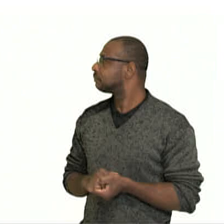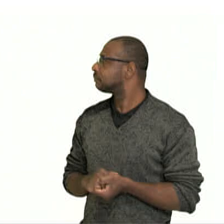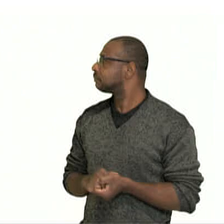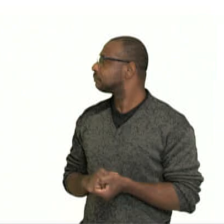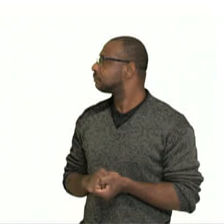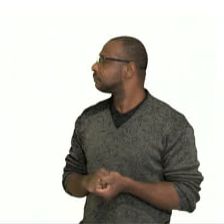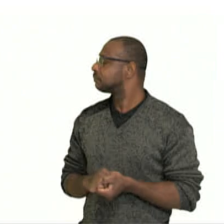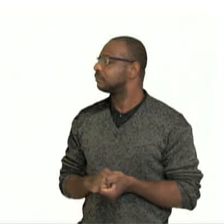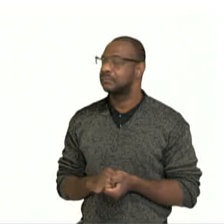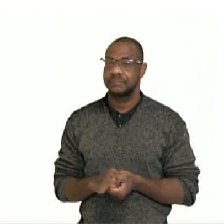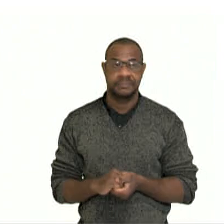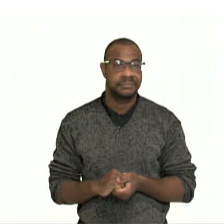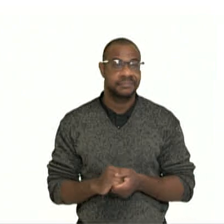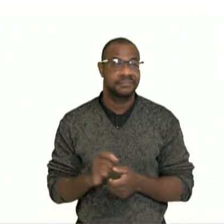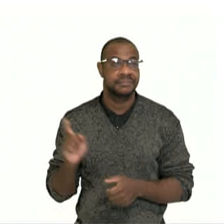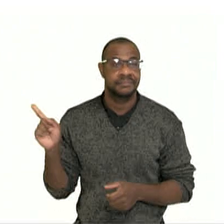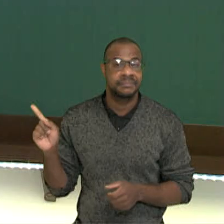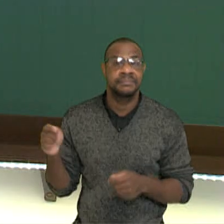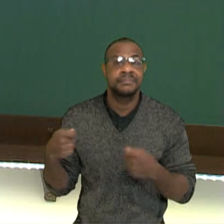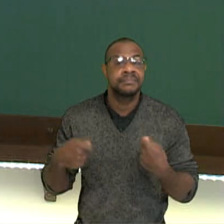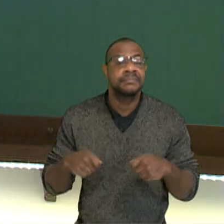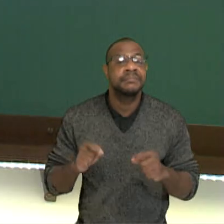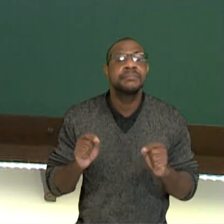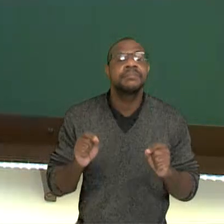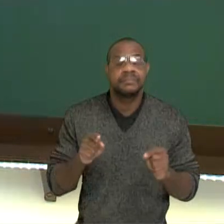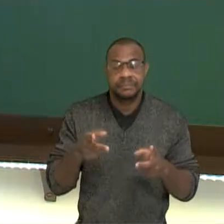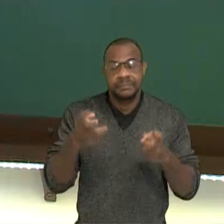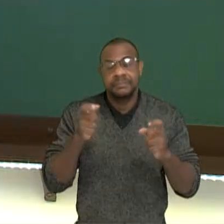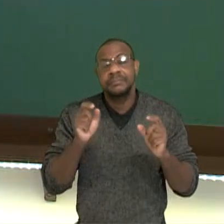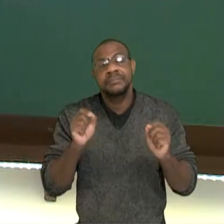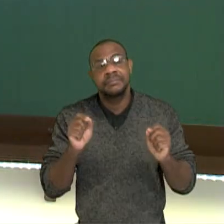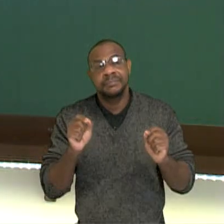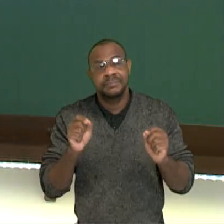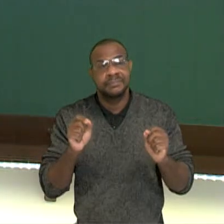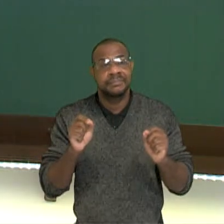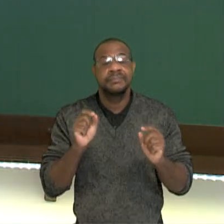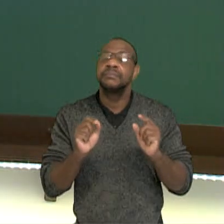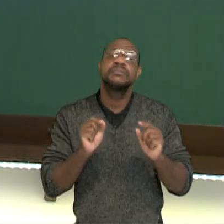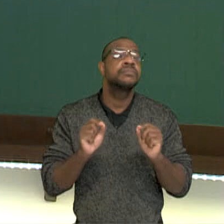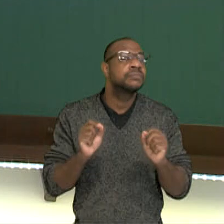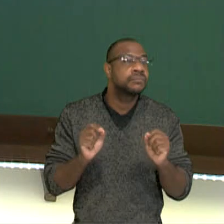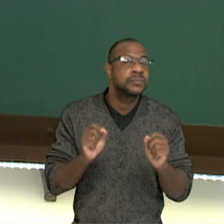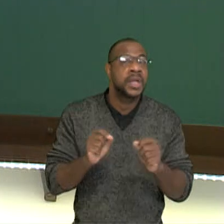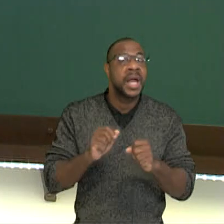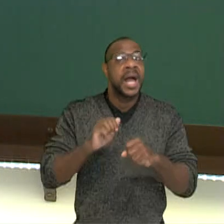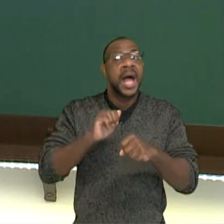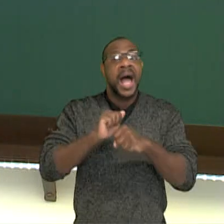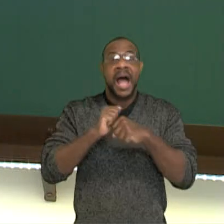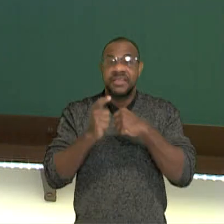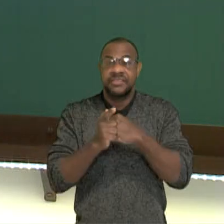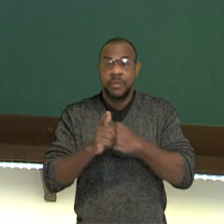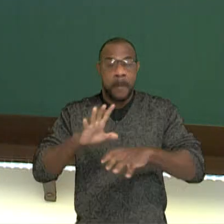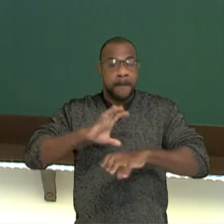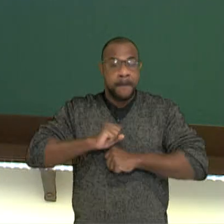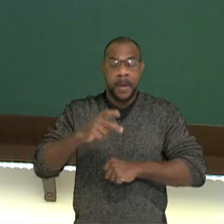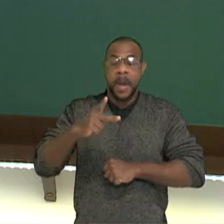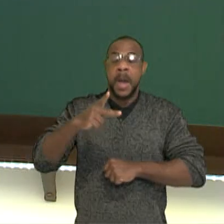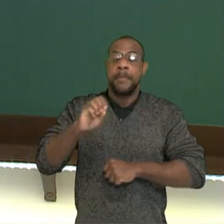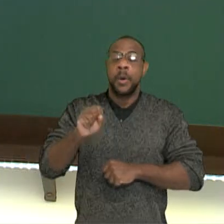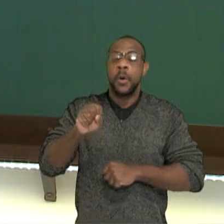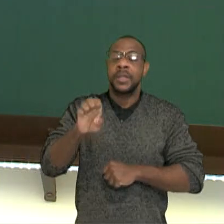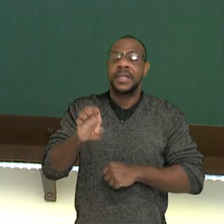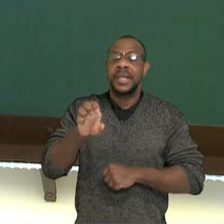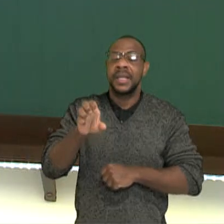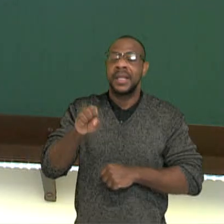01841-2617. Aqui, então, o que eu preciso que vocês observem? Vamos observar que o adjetivo possessivo vai ser preenchido